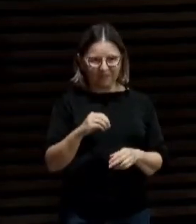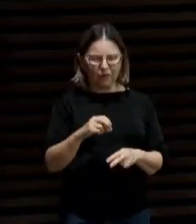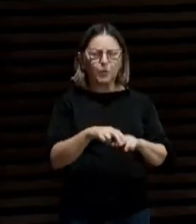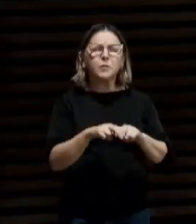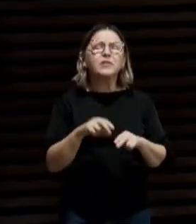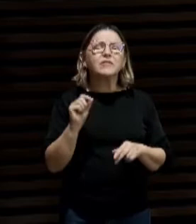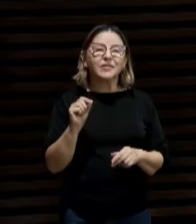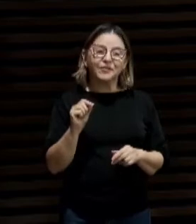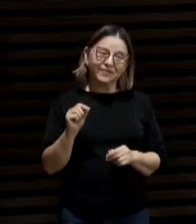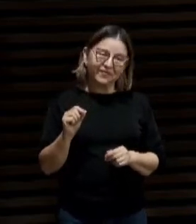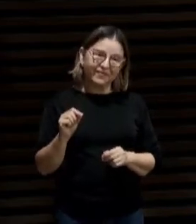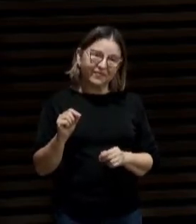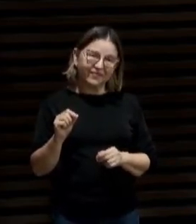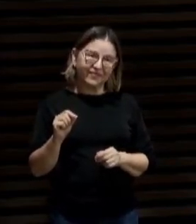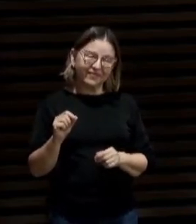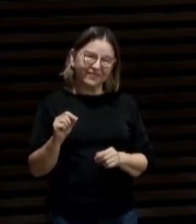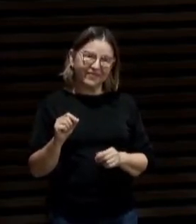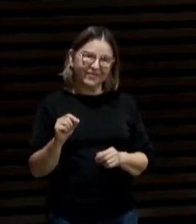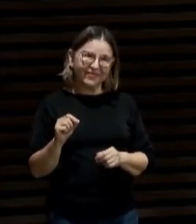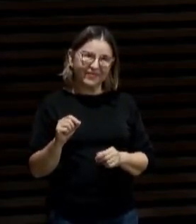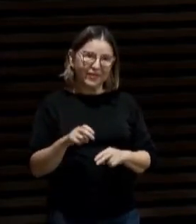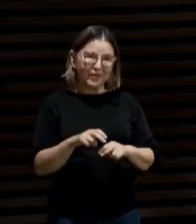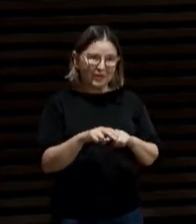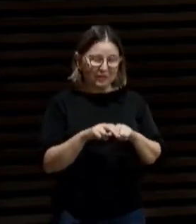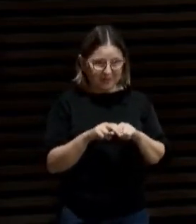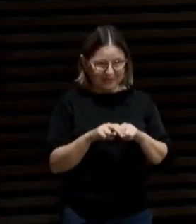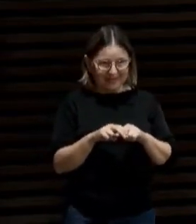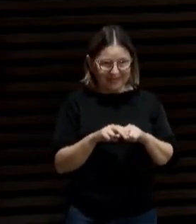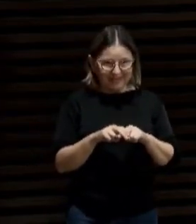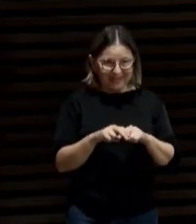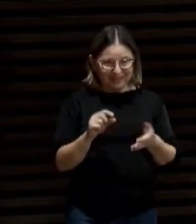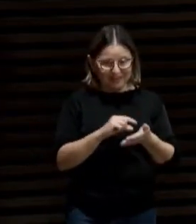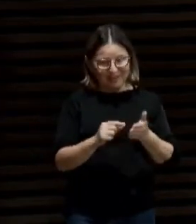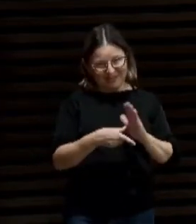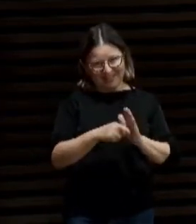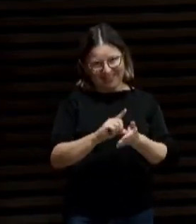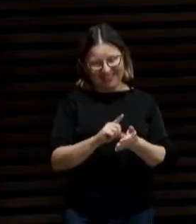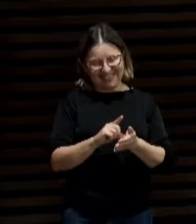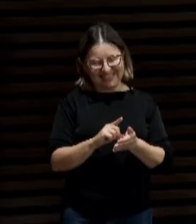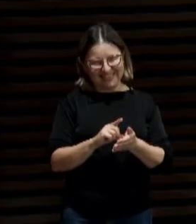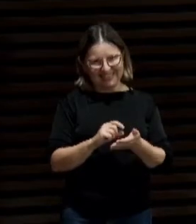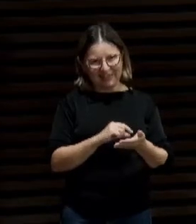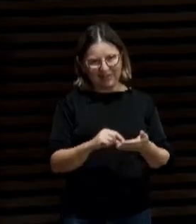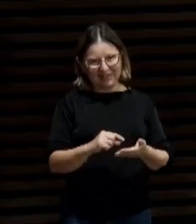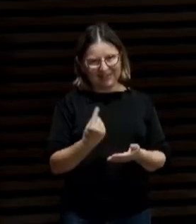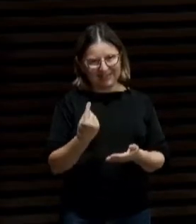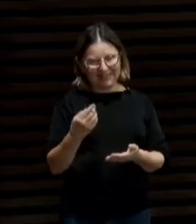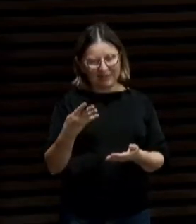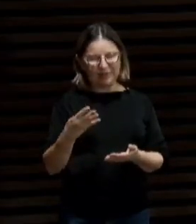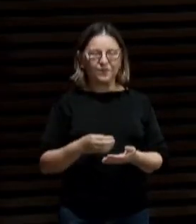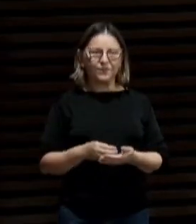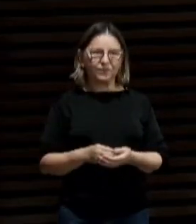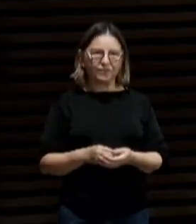quê? Por causa daquilo que ele tinha acabado de falar 2 versos antes. Vou pedir para o André colocar o versículo 14. Ele disse